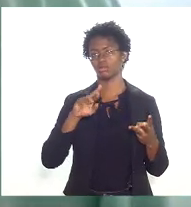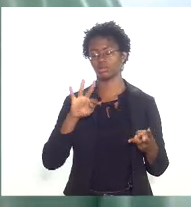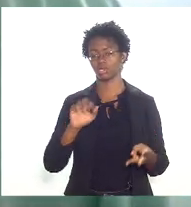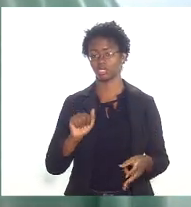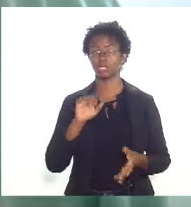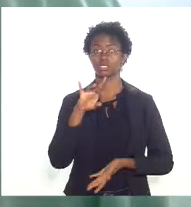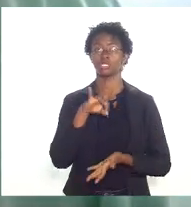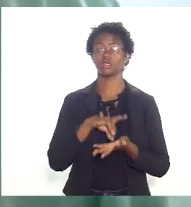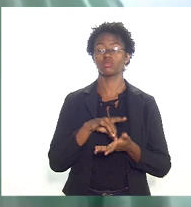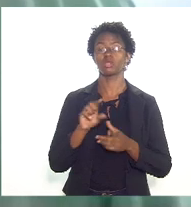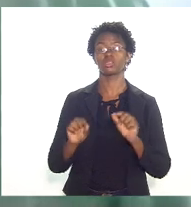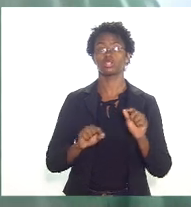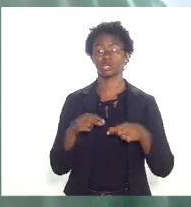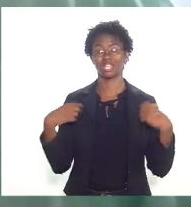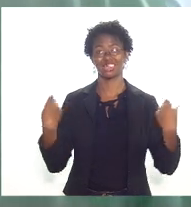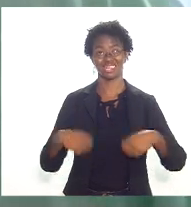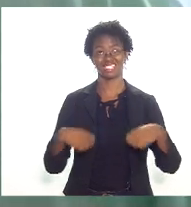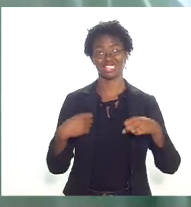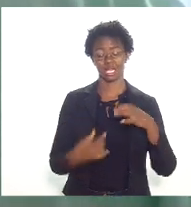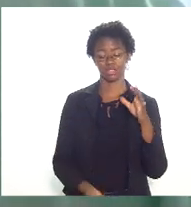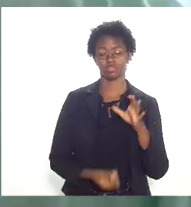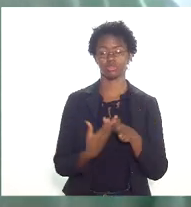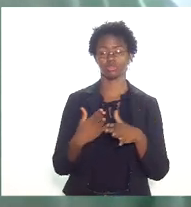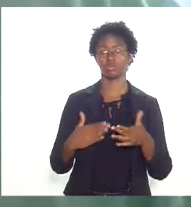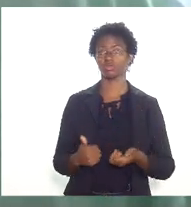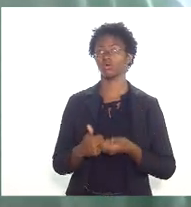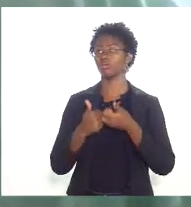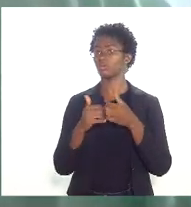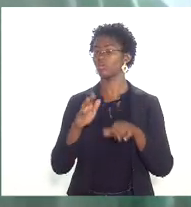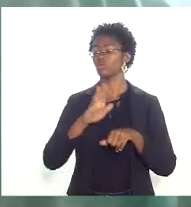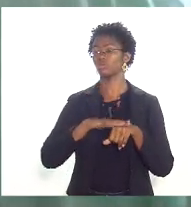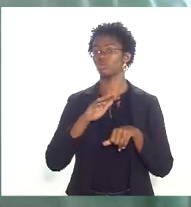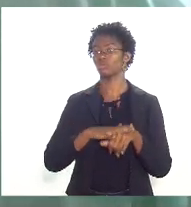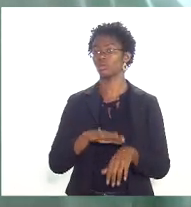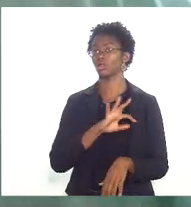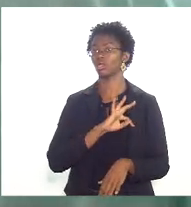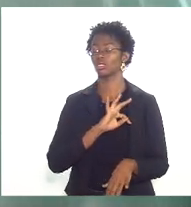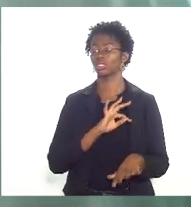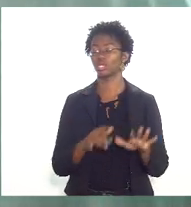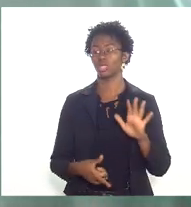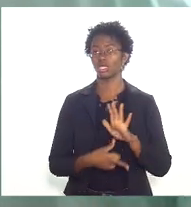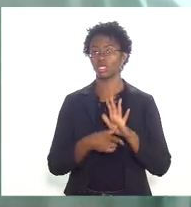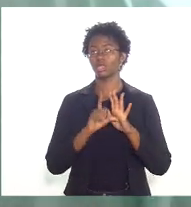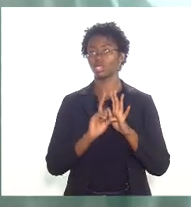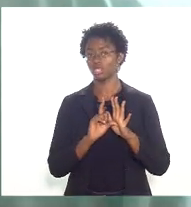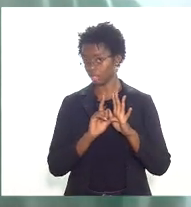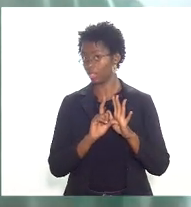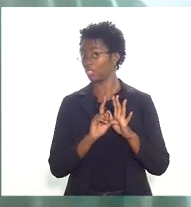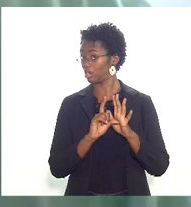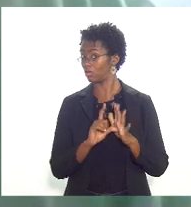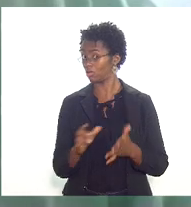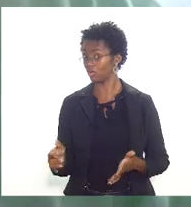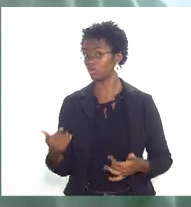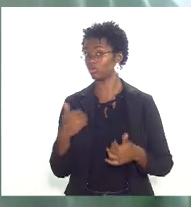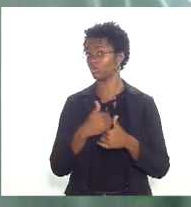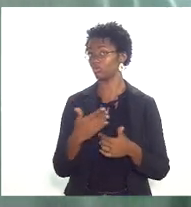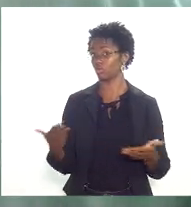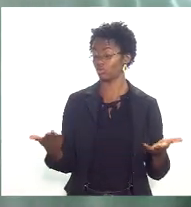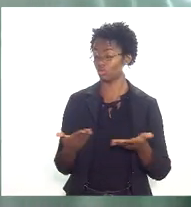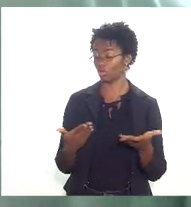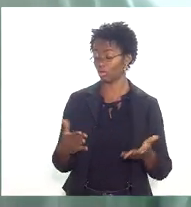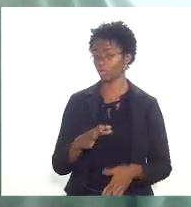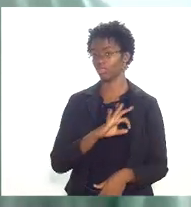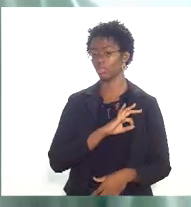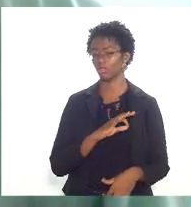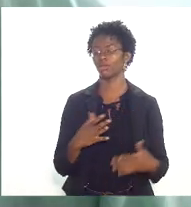verdade a demanda que surgiu até com o apoio do próprio delegado anterior e da delegado atual da decradi era